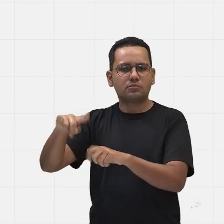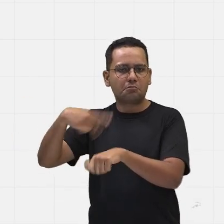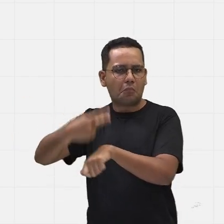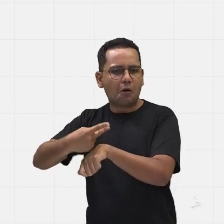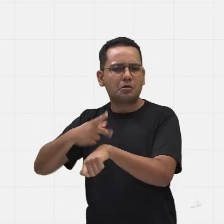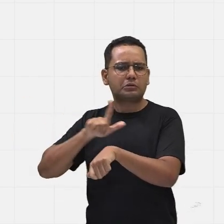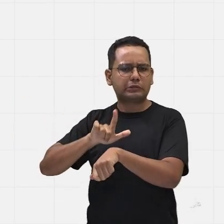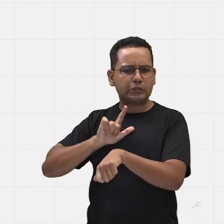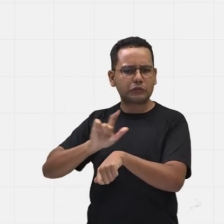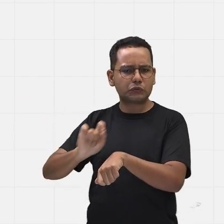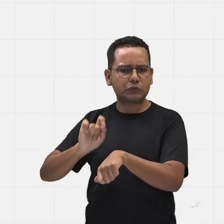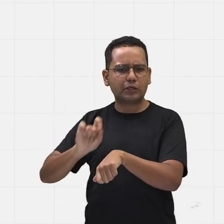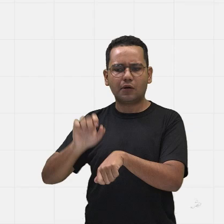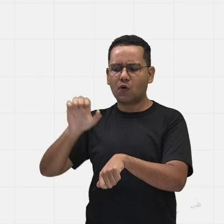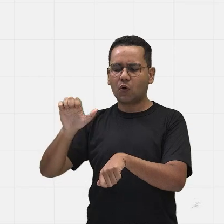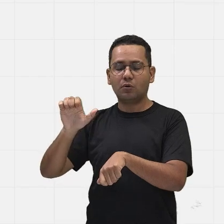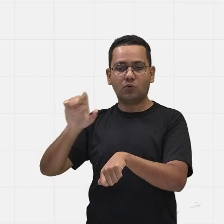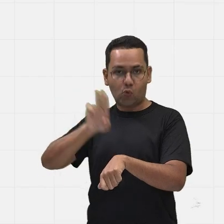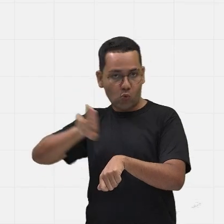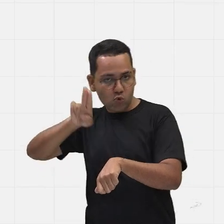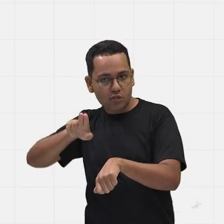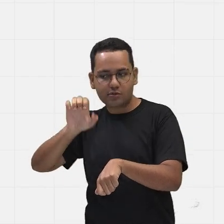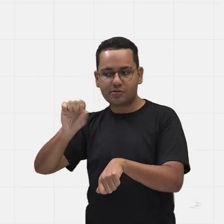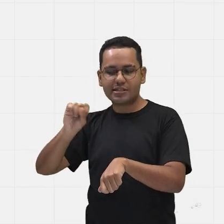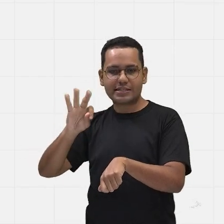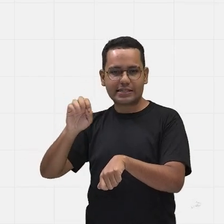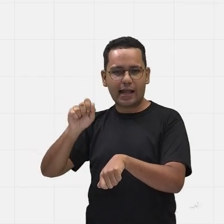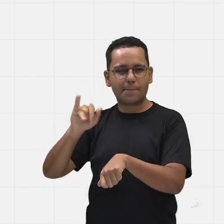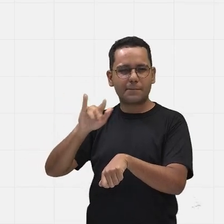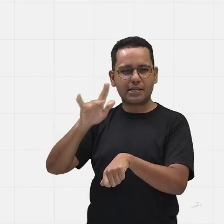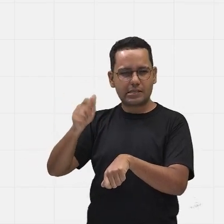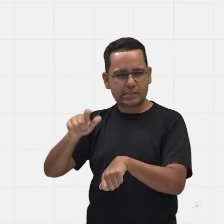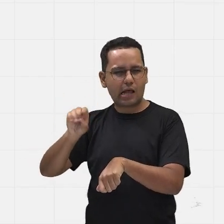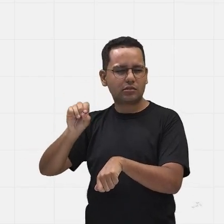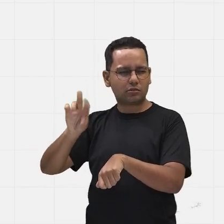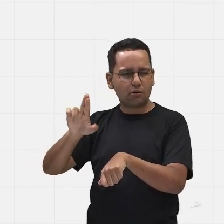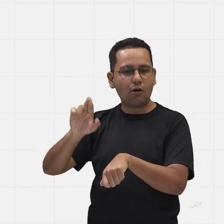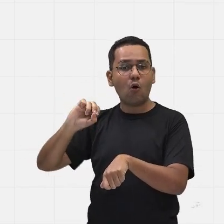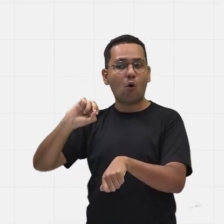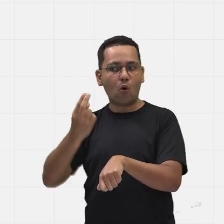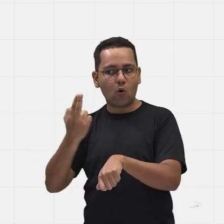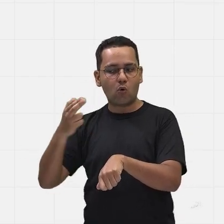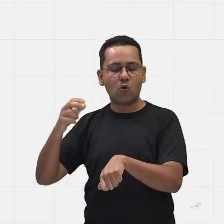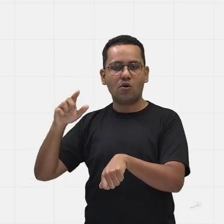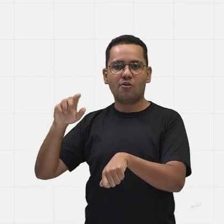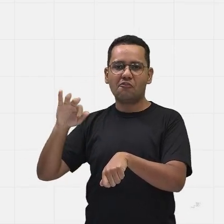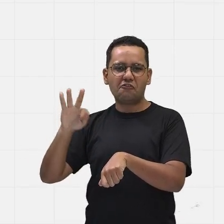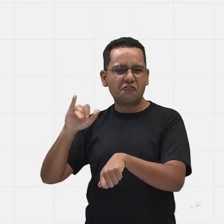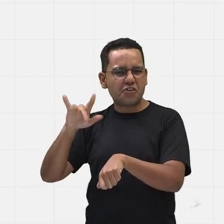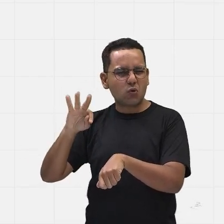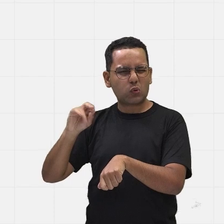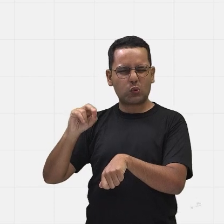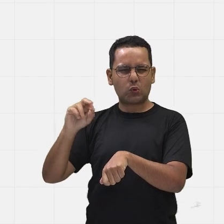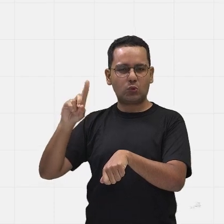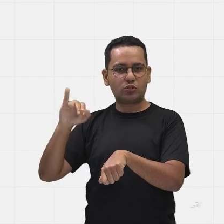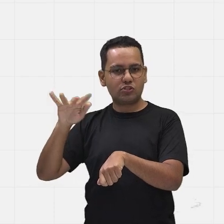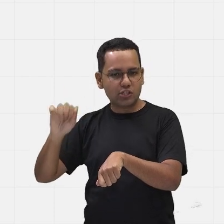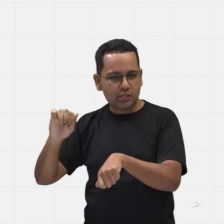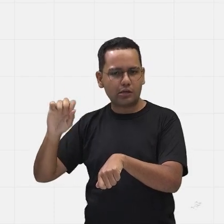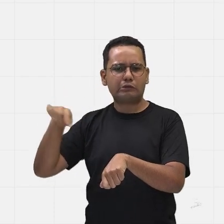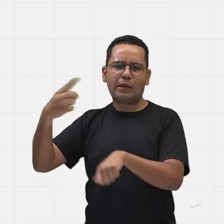no estabilizador ou filtro de linha e depois o mesmo na tomada de energia.